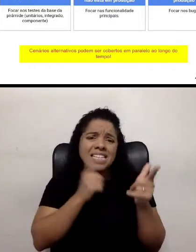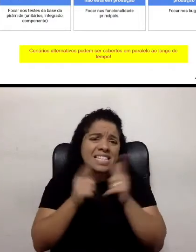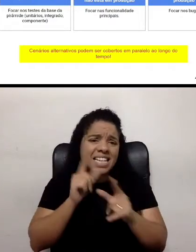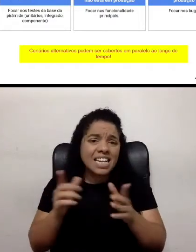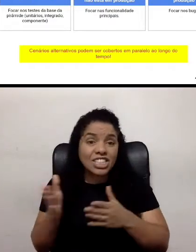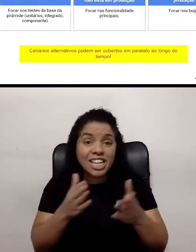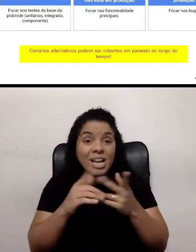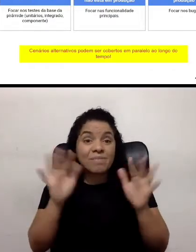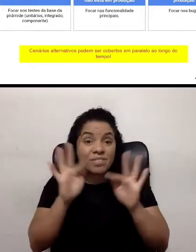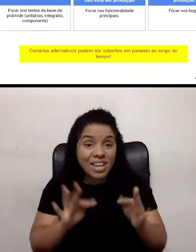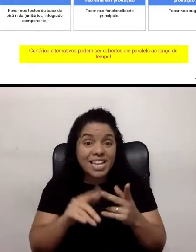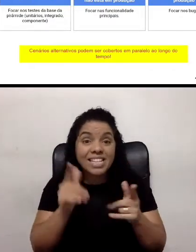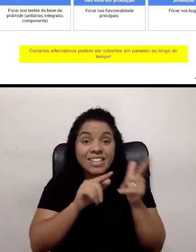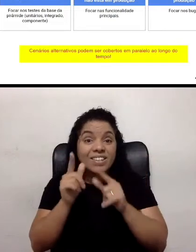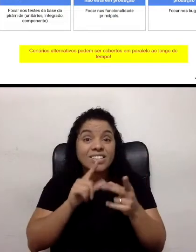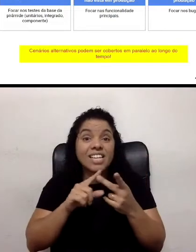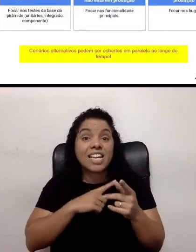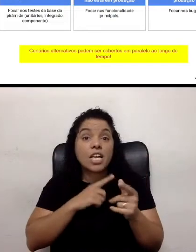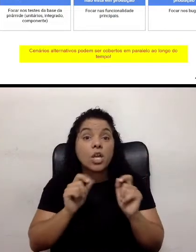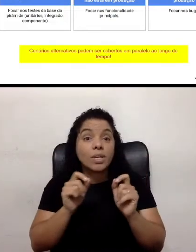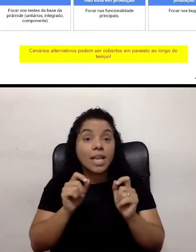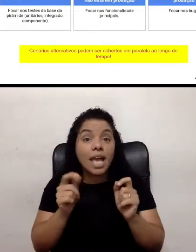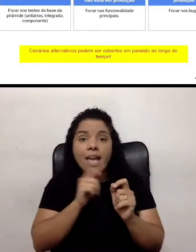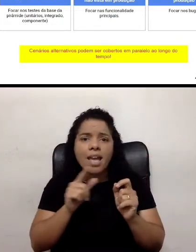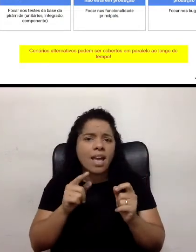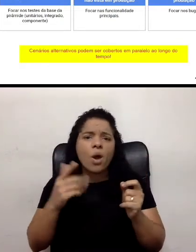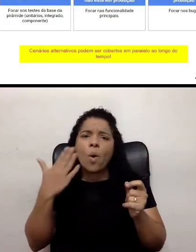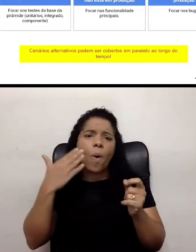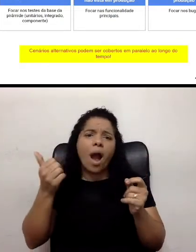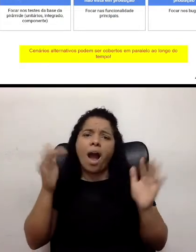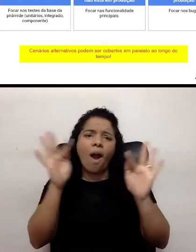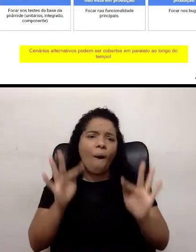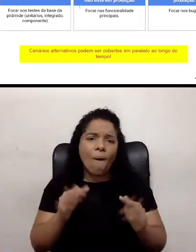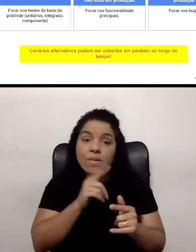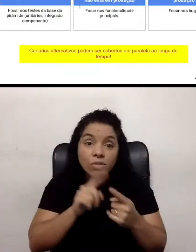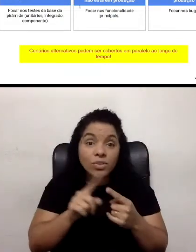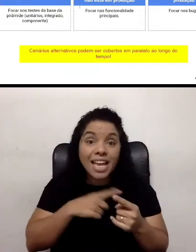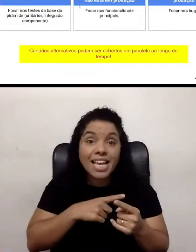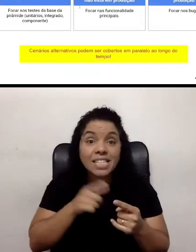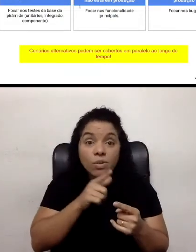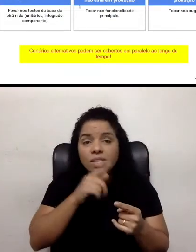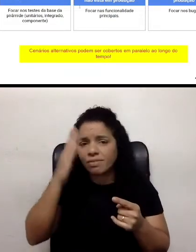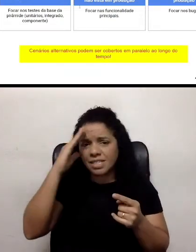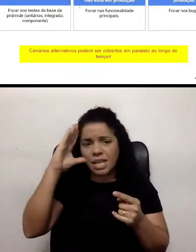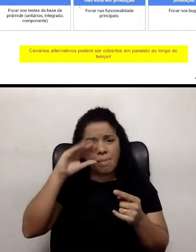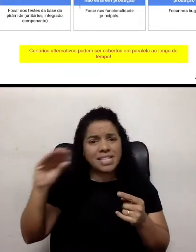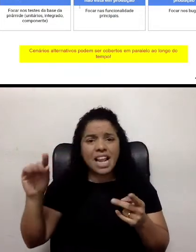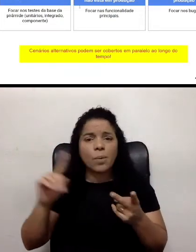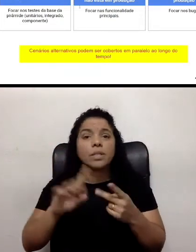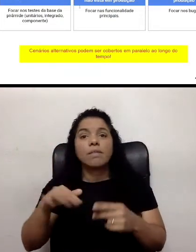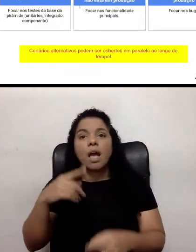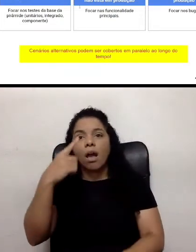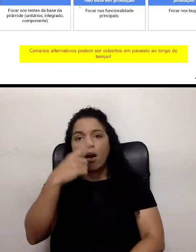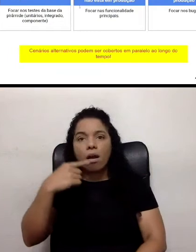caminho feliz, garantiu um regression, muito mais tranquilo. Não é? Em vez de você gastar horas